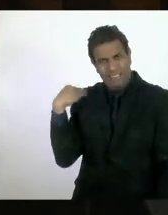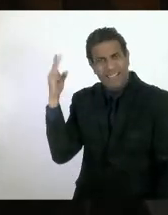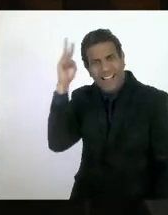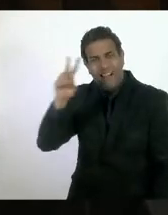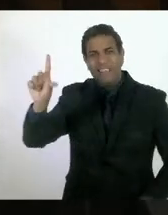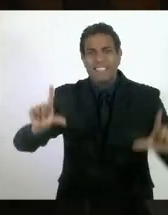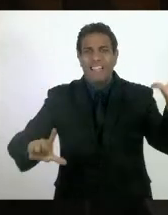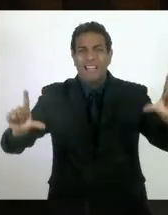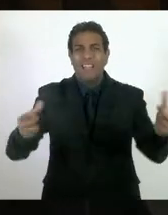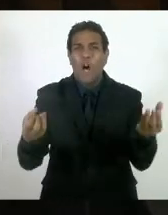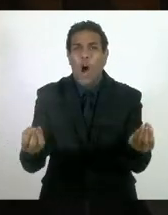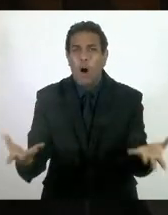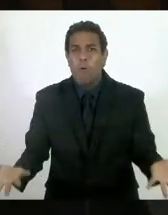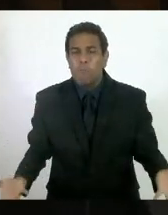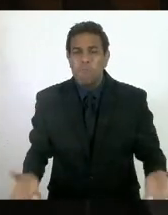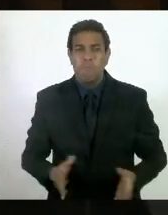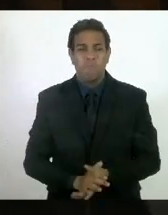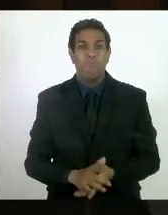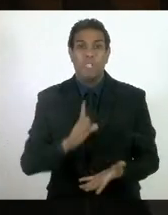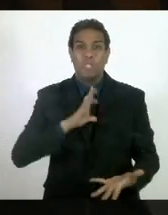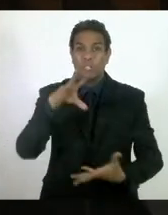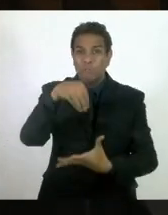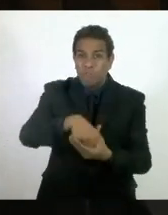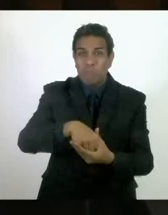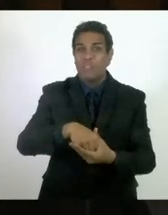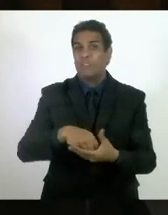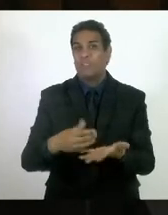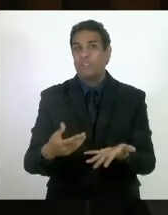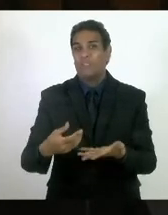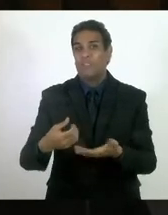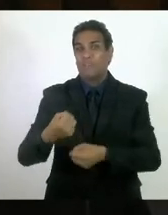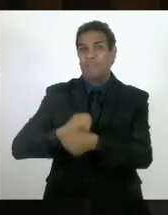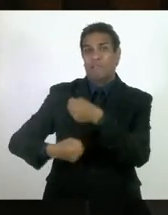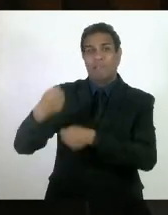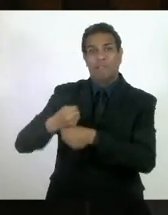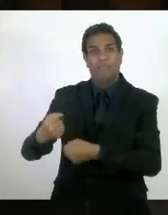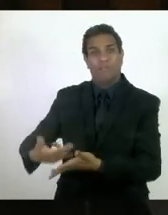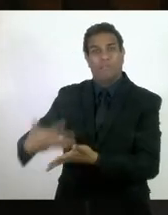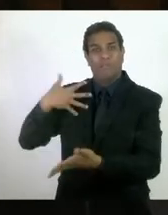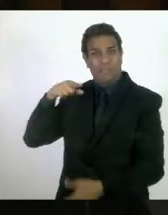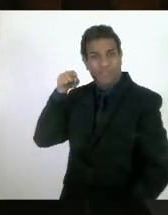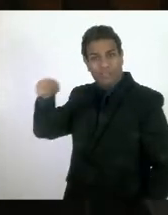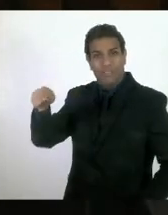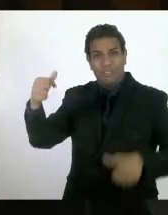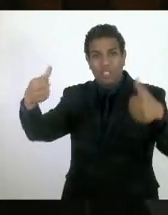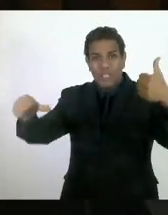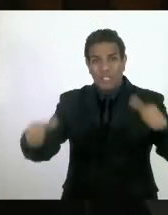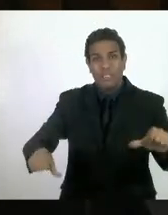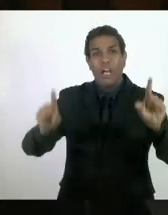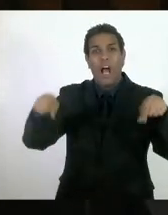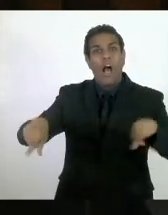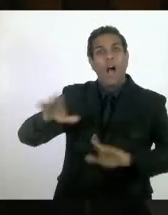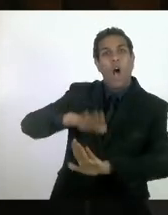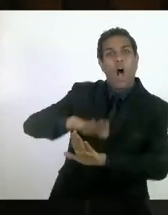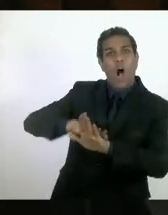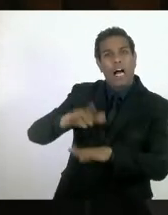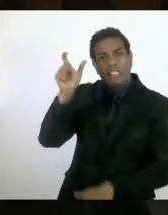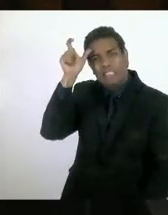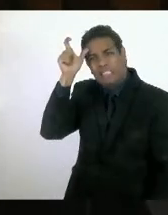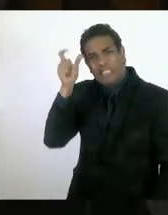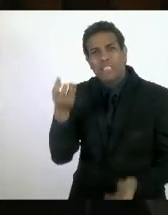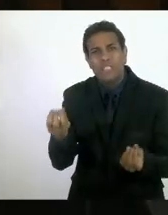Aparecida um canal novo programa de televisão a 19 isso aqui é coisa do demônio